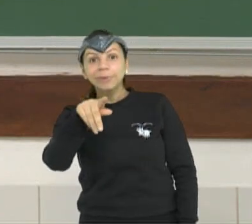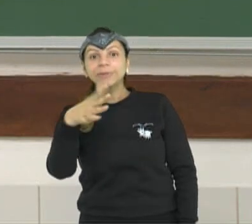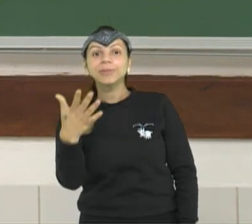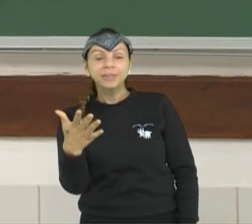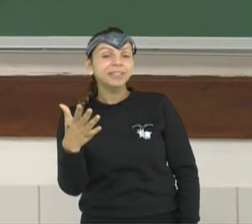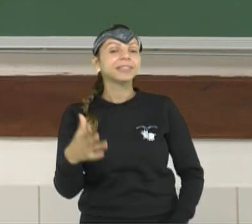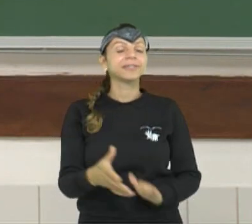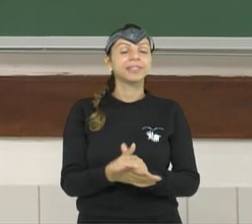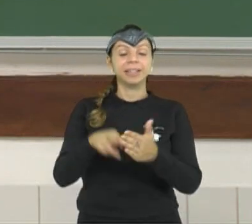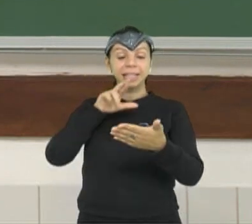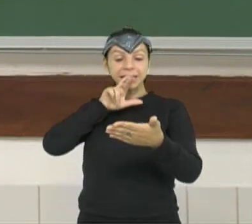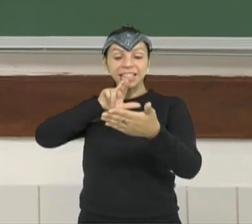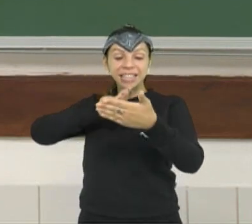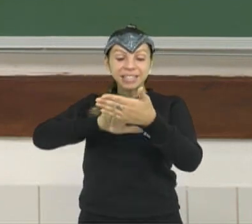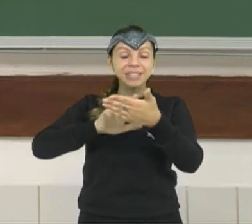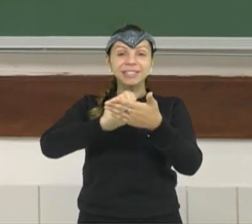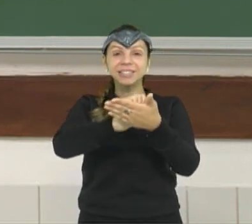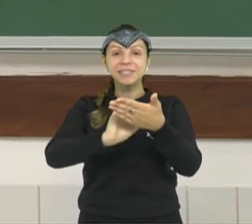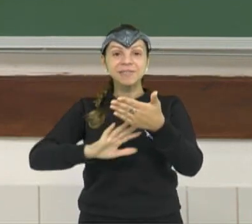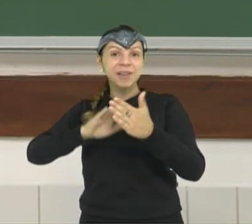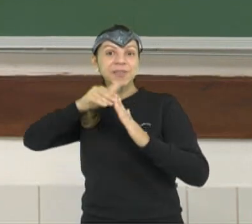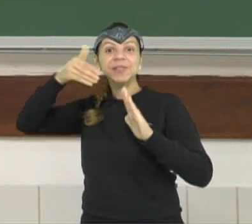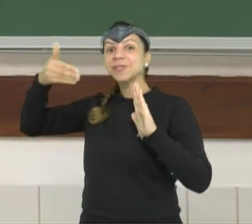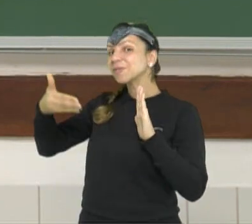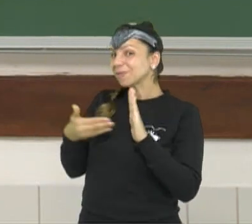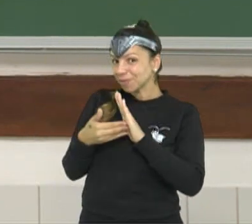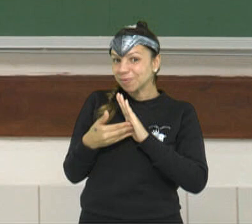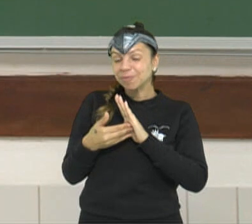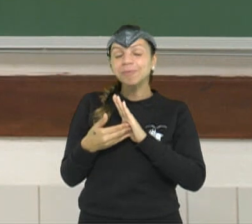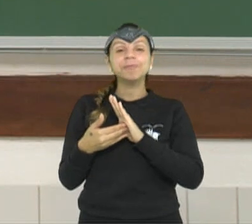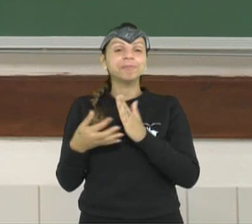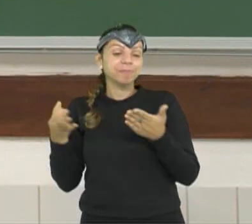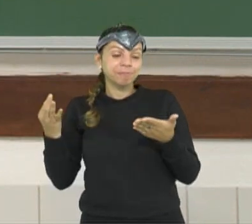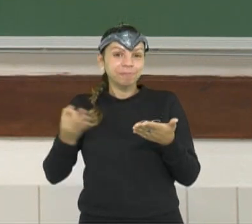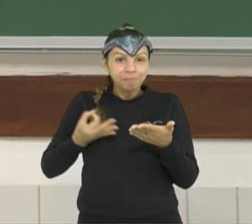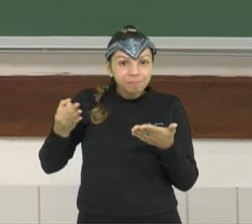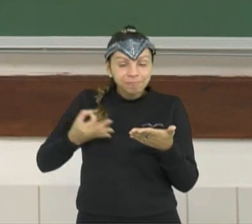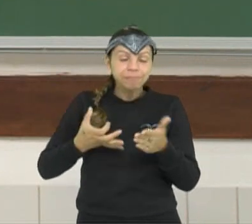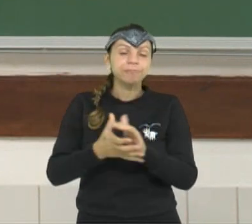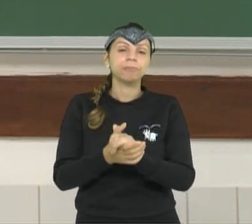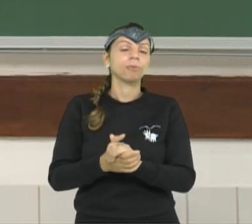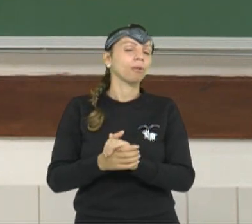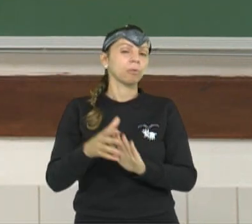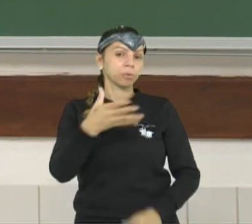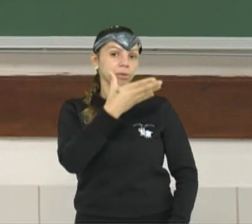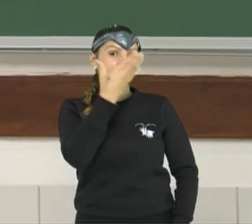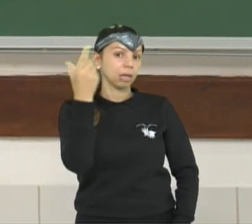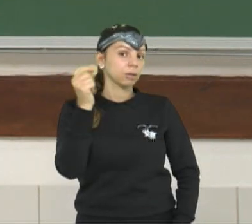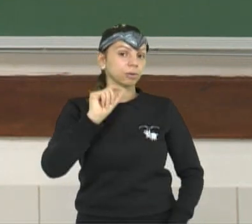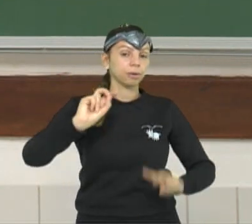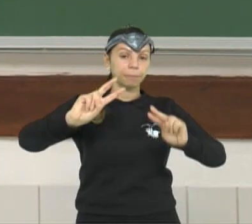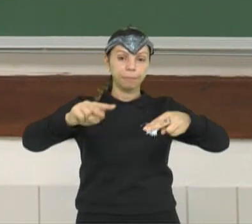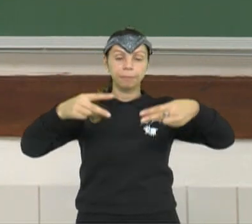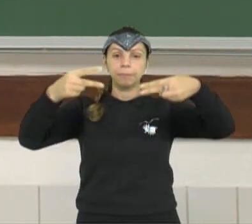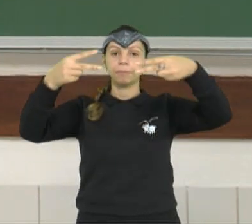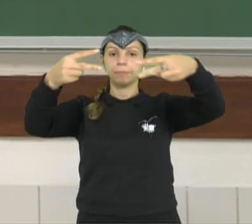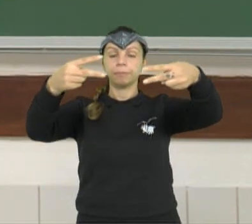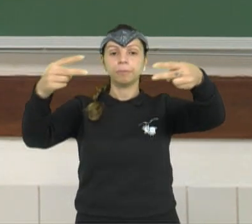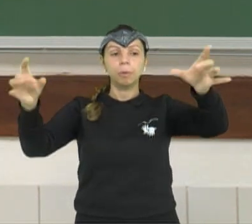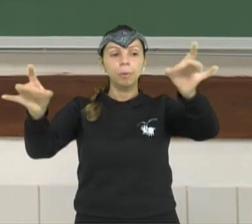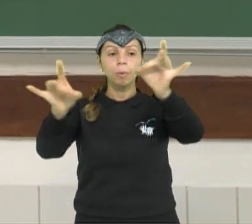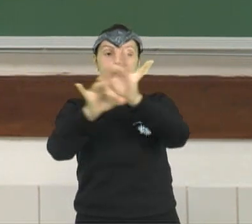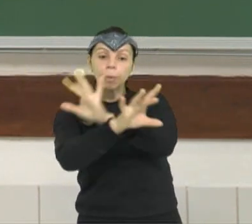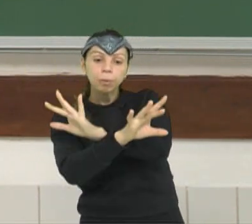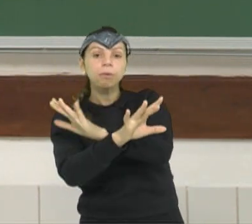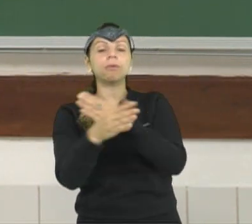você está fazendo tudo bonitinho, não esquecendo daquele botãozinho principal que é